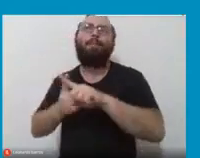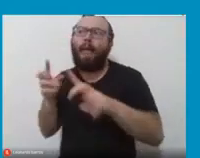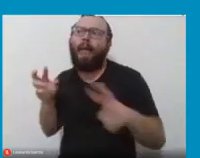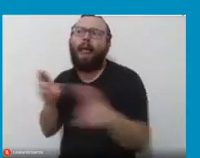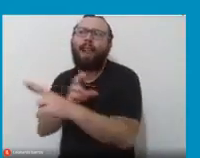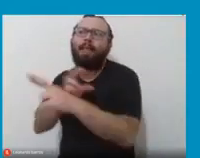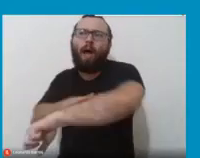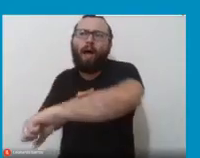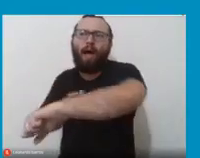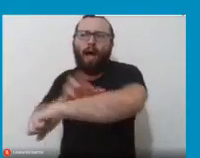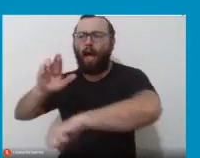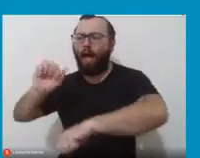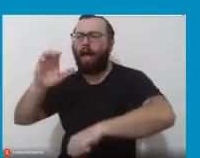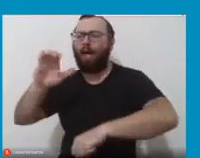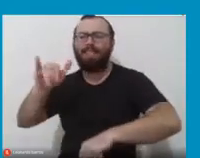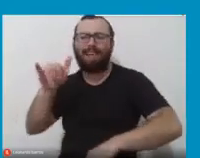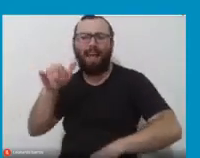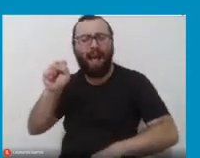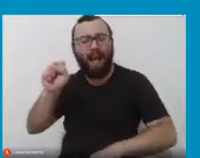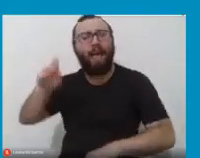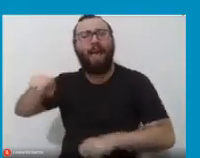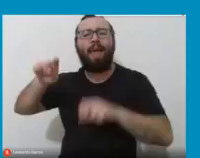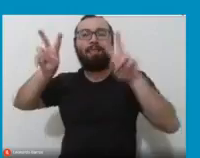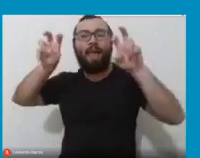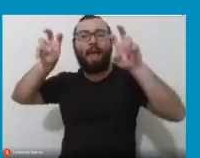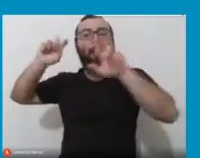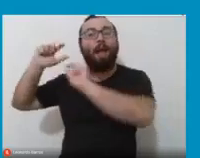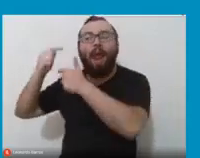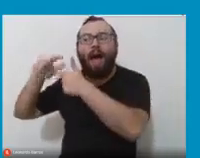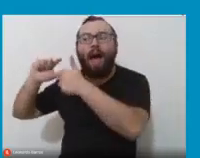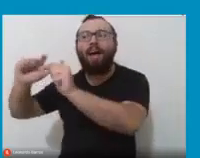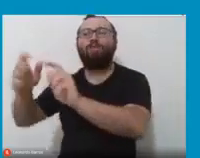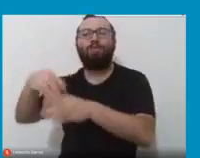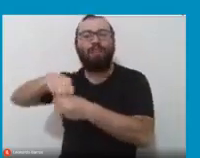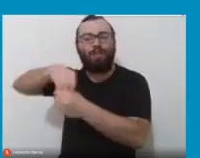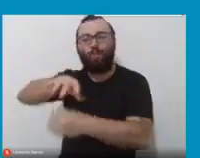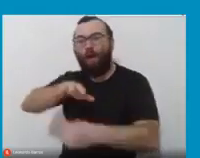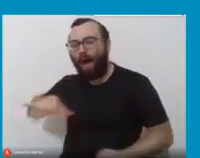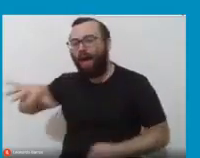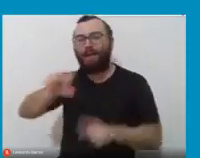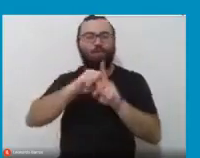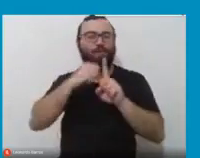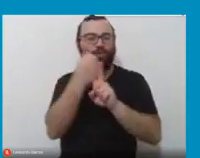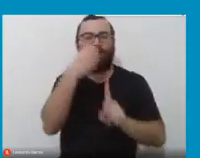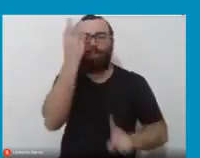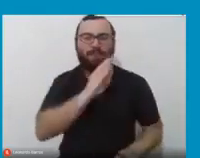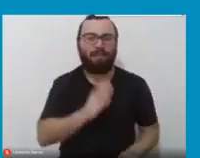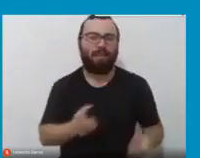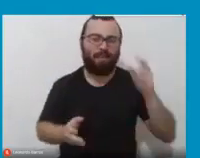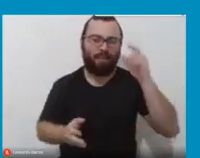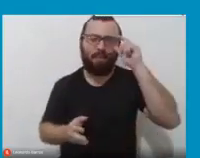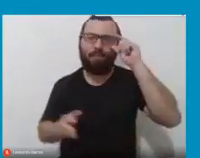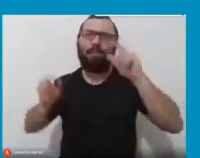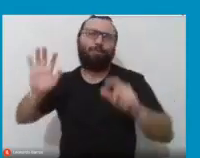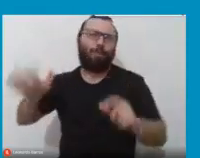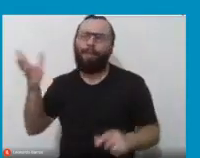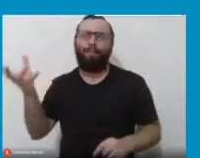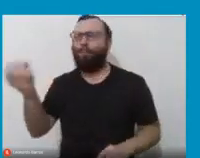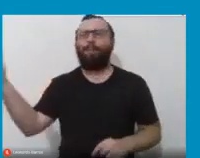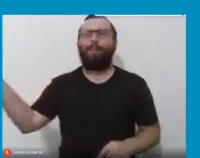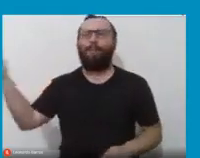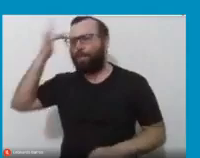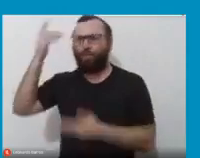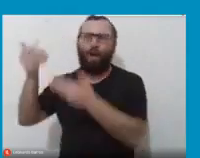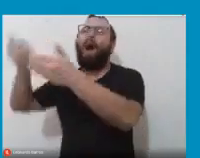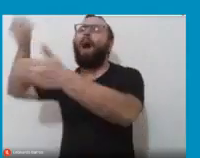tema clássico na sociologia brasileira, um tema clássico, que foi pesquisado por pessoas,